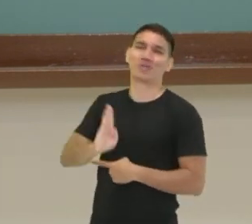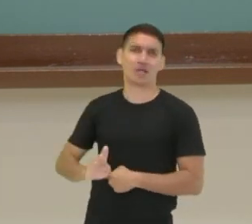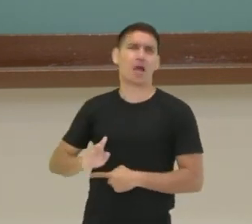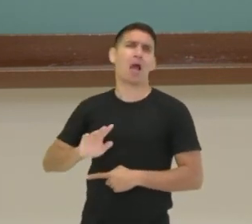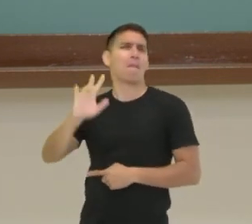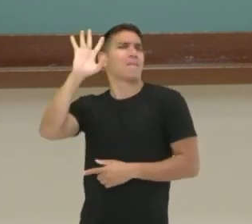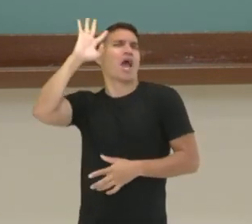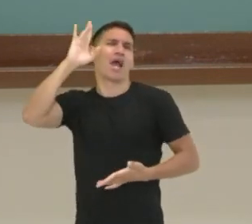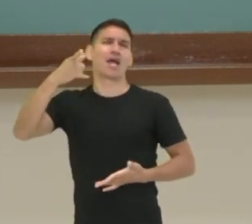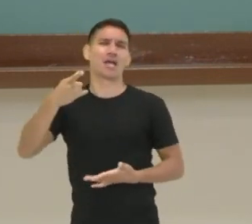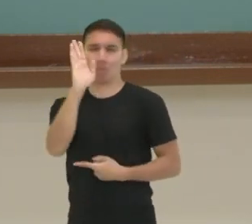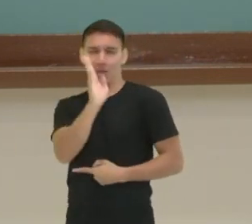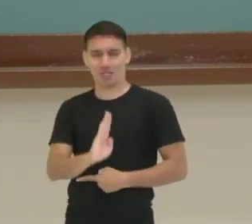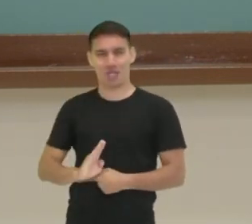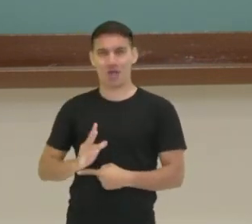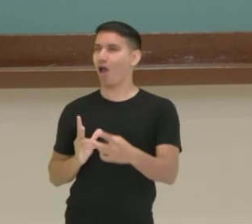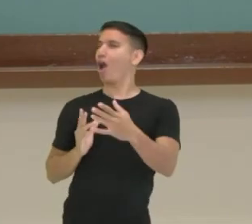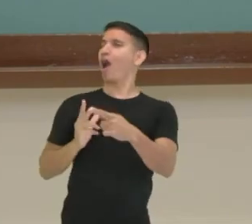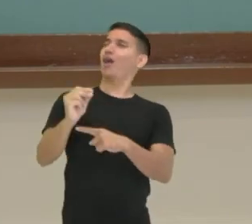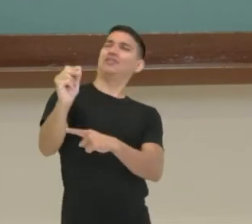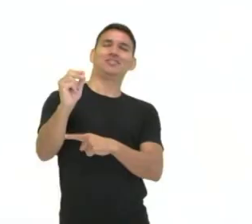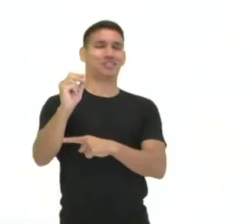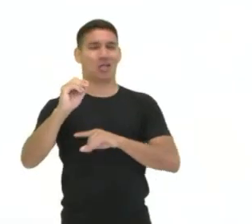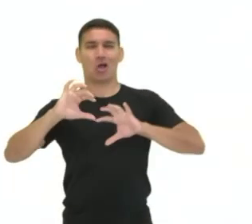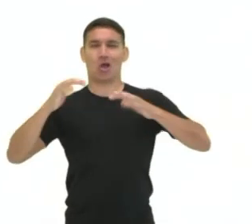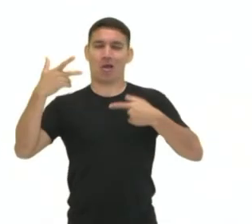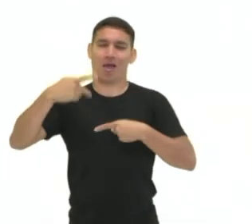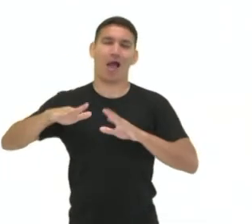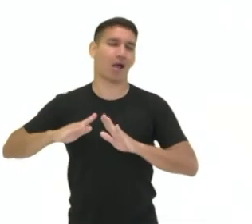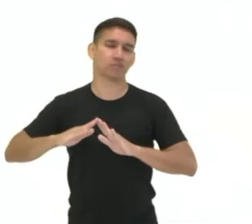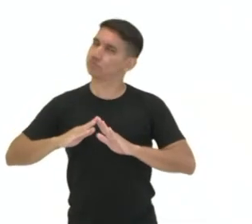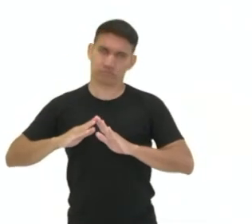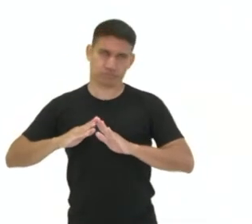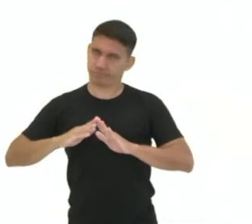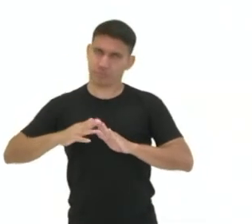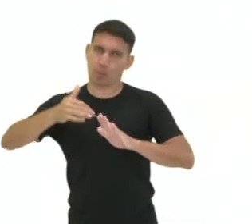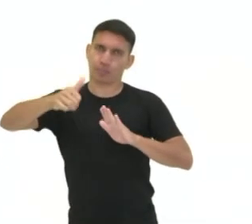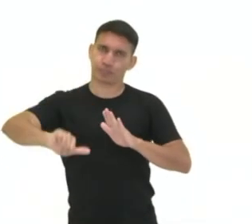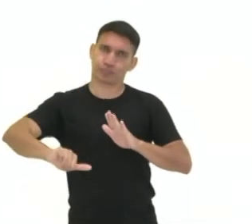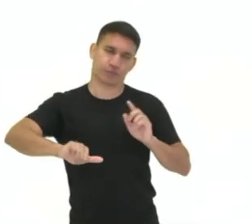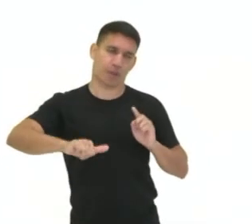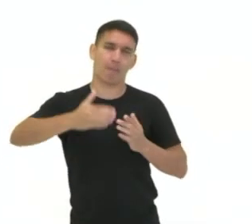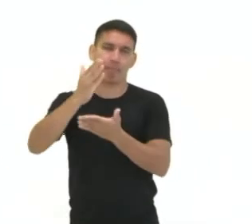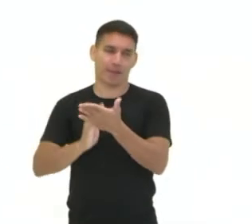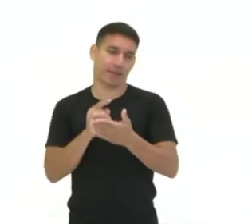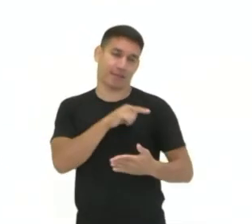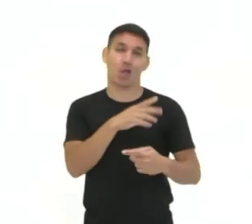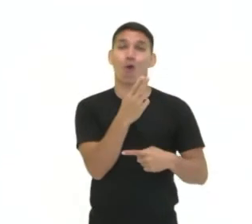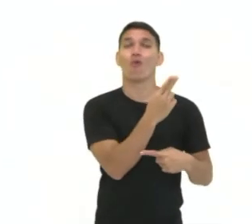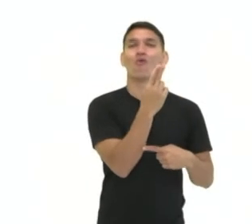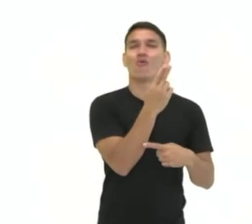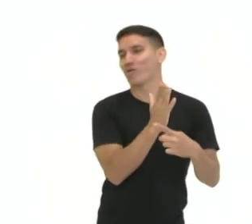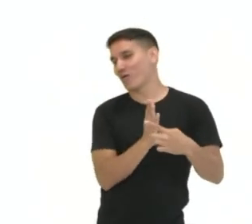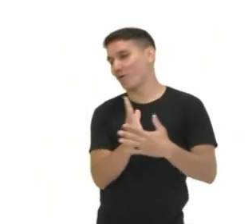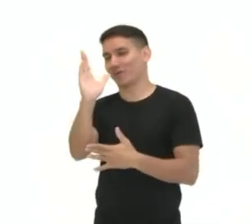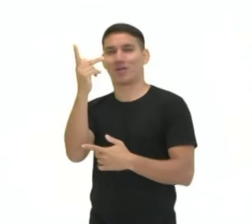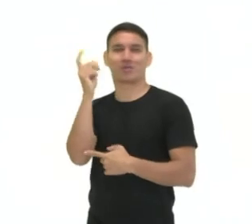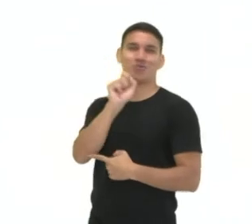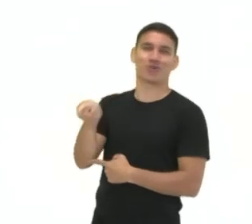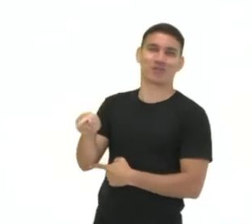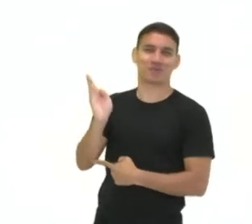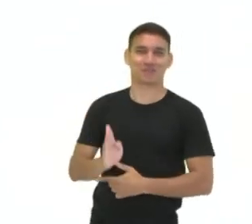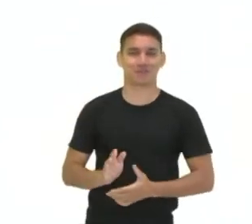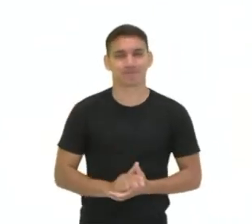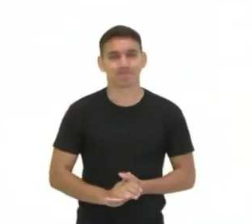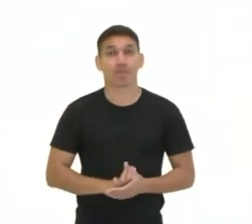uma Copa em casa, no Maracanã. Tá? Não aconteceu. O Uruguai acabou saindo vitorioso. E